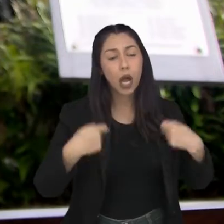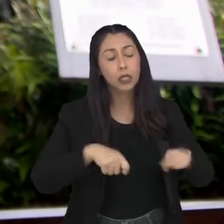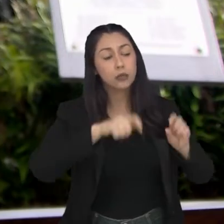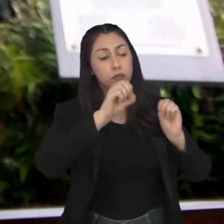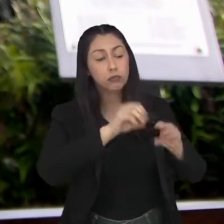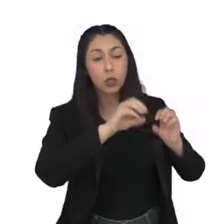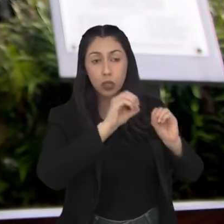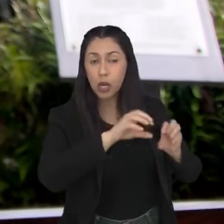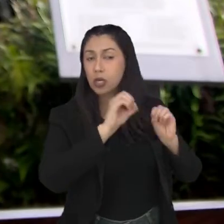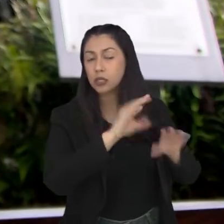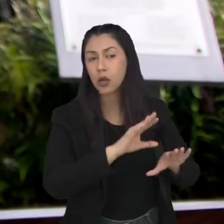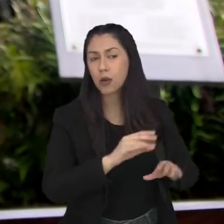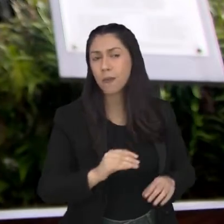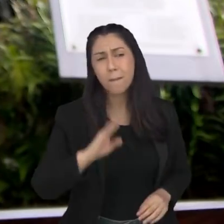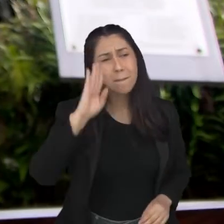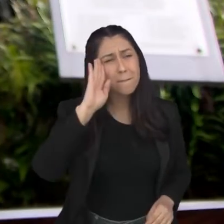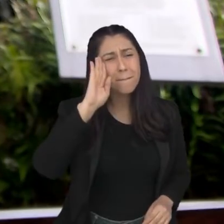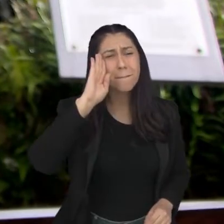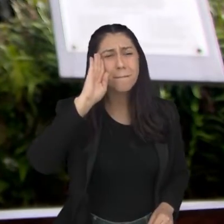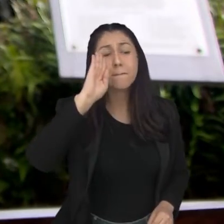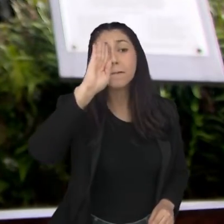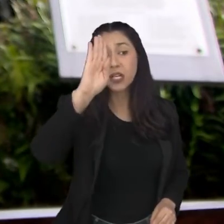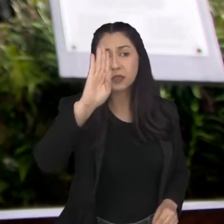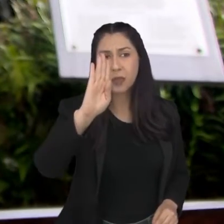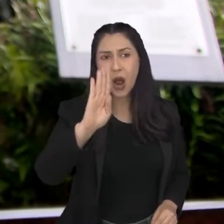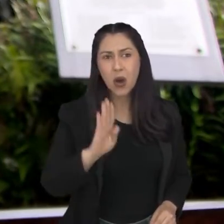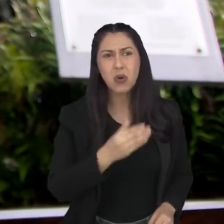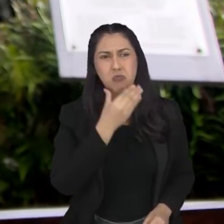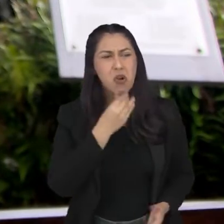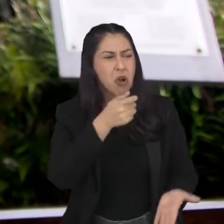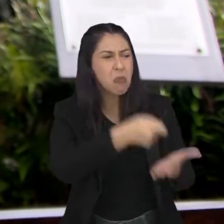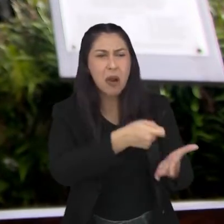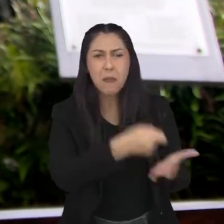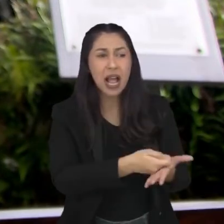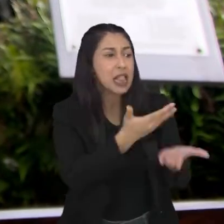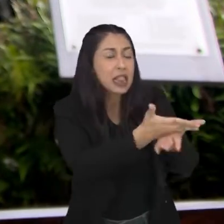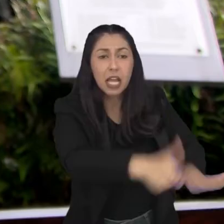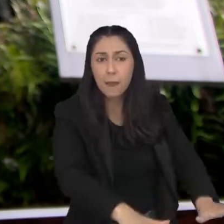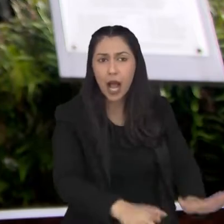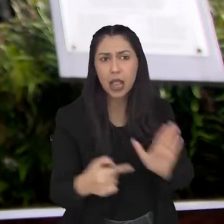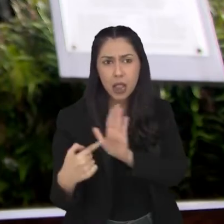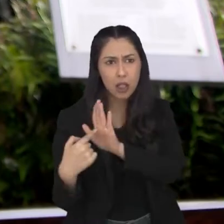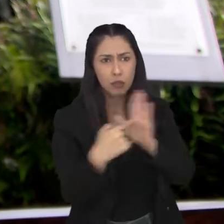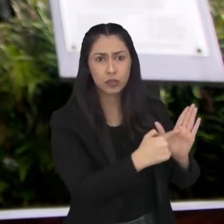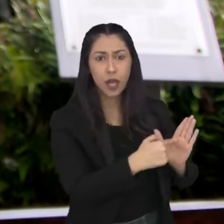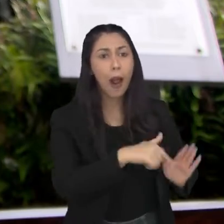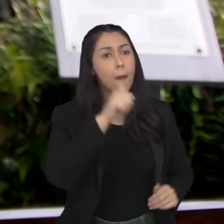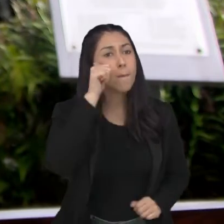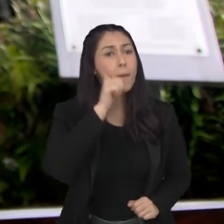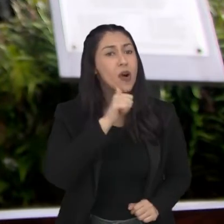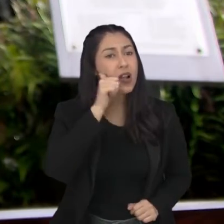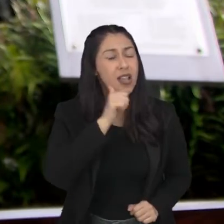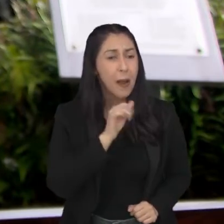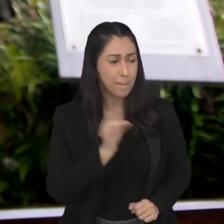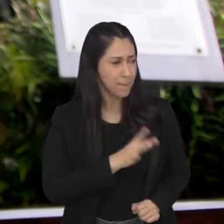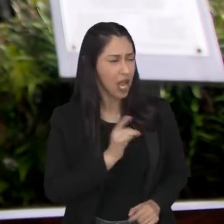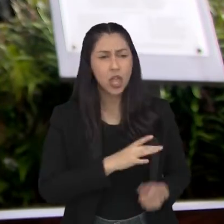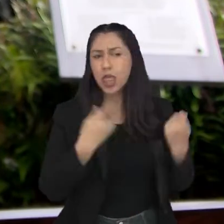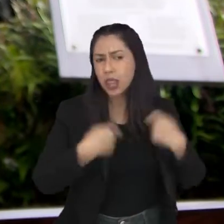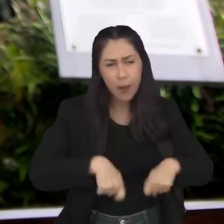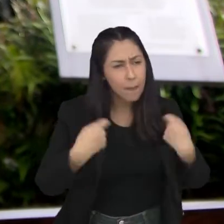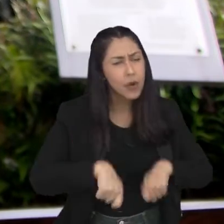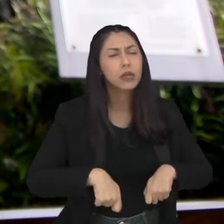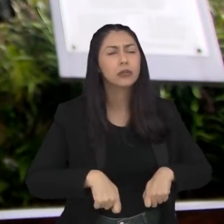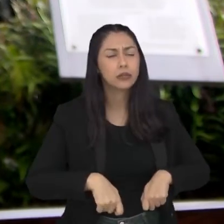questão da educação. O fundamental é a gente romper o machismo e denunciar o machismo. As mulheres não devem